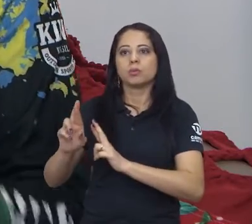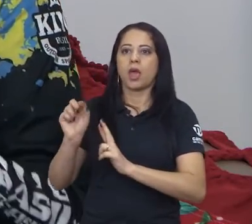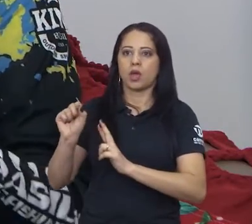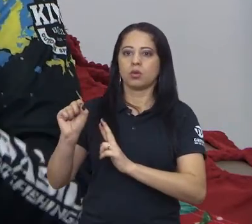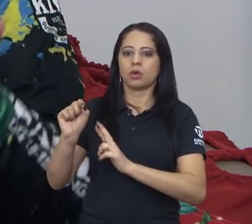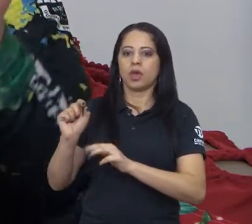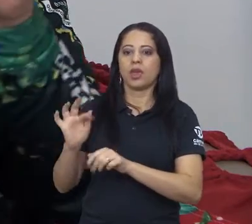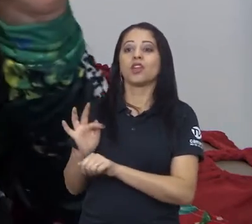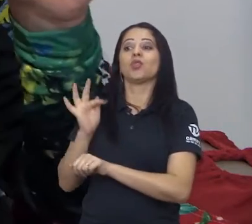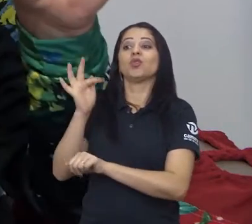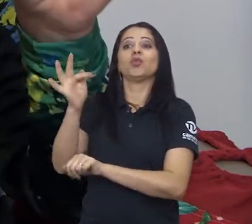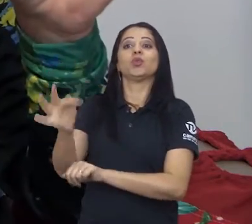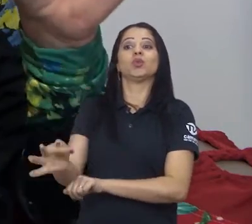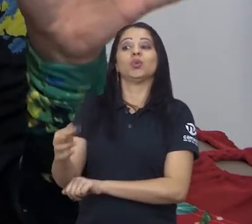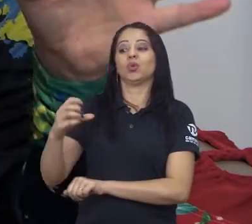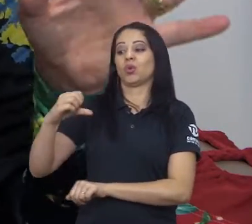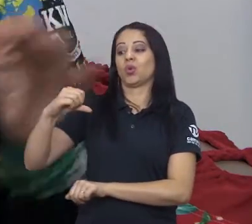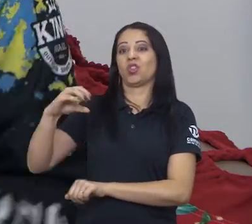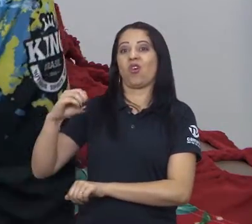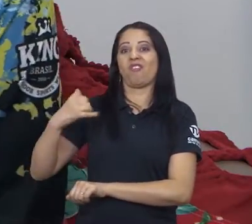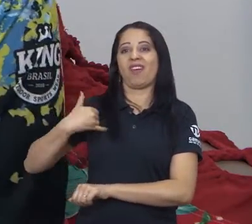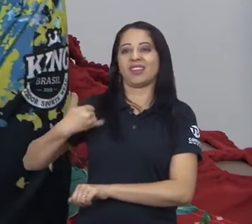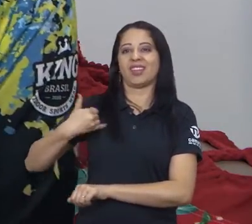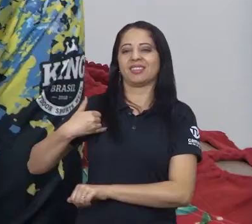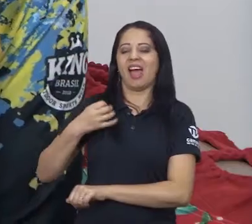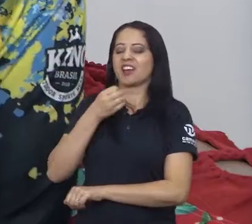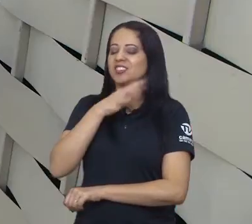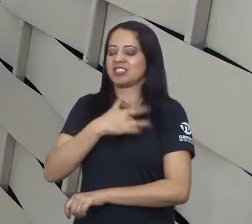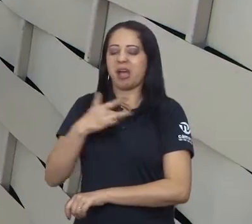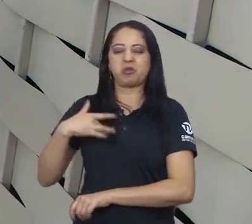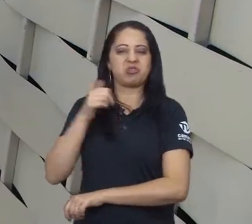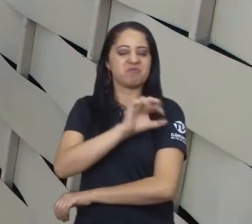agora até os meus 90 anos ou mais